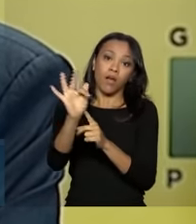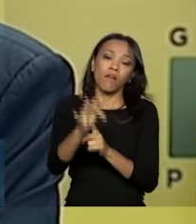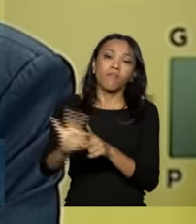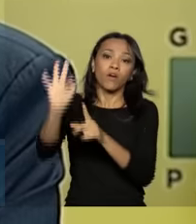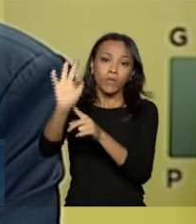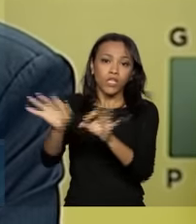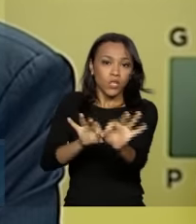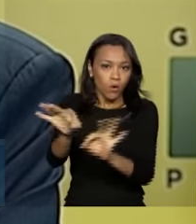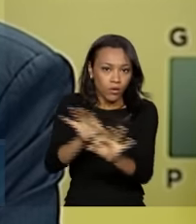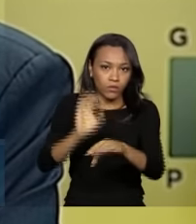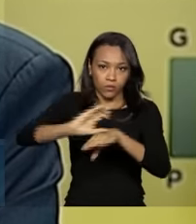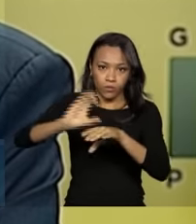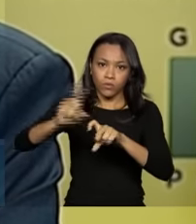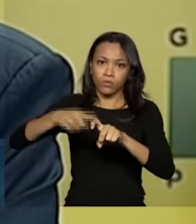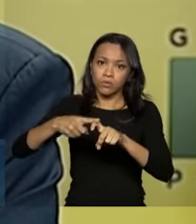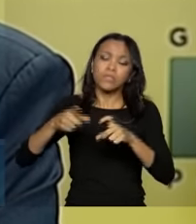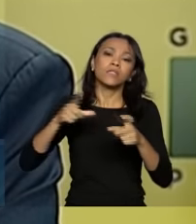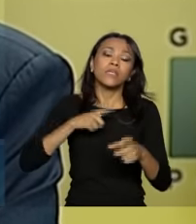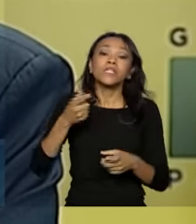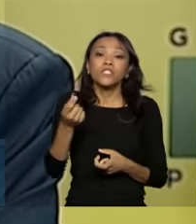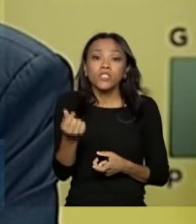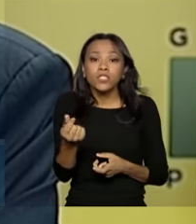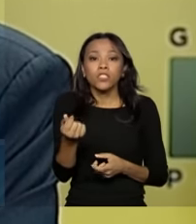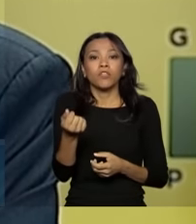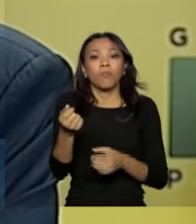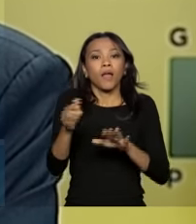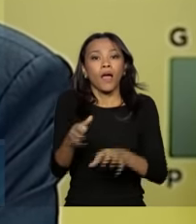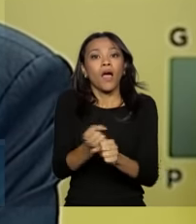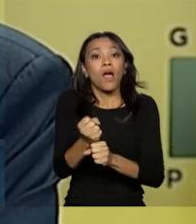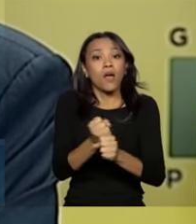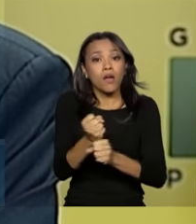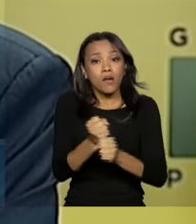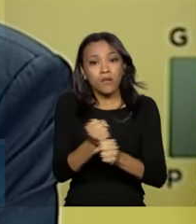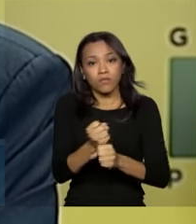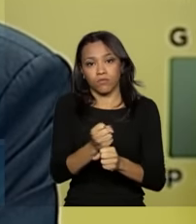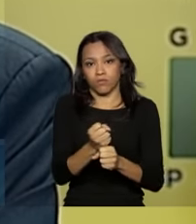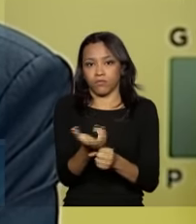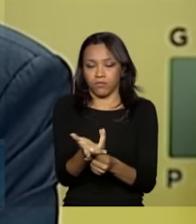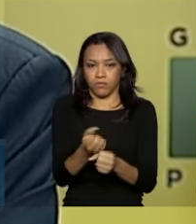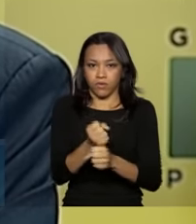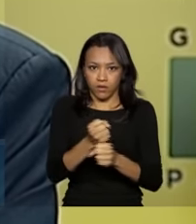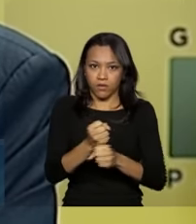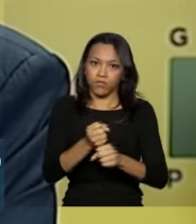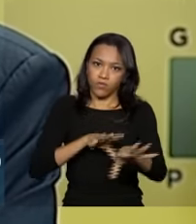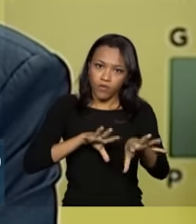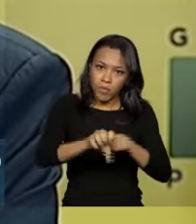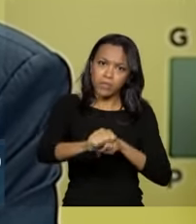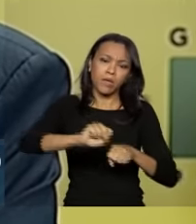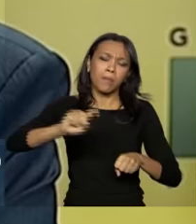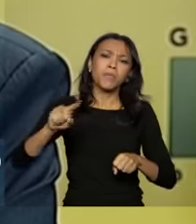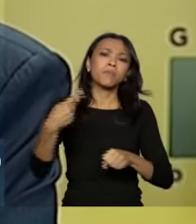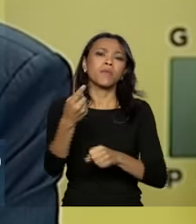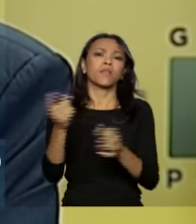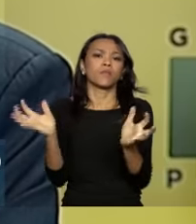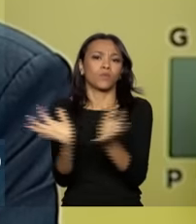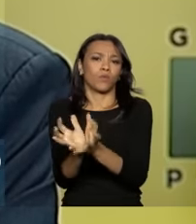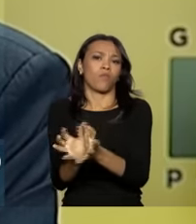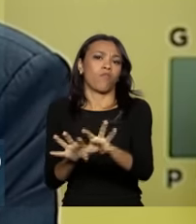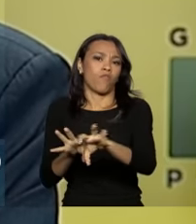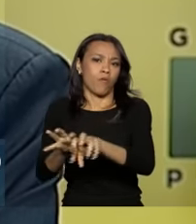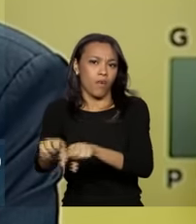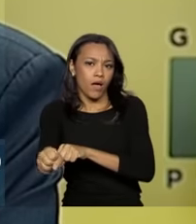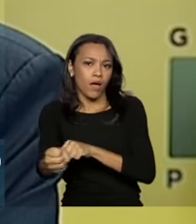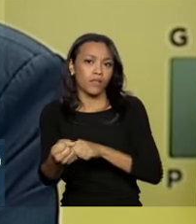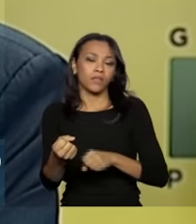condições financeiras para sustentar anos e anos de formação, antes de ter a primeira turma formada, antes de ter o